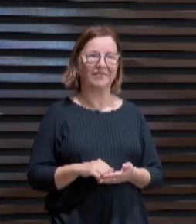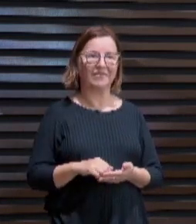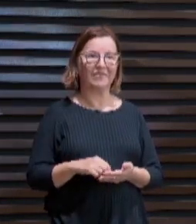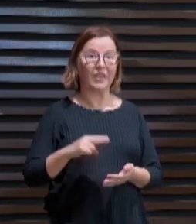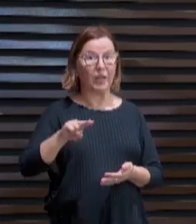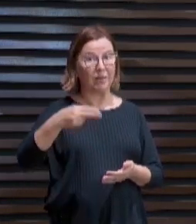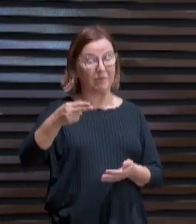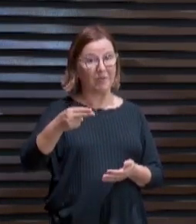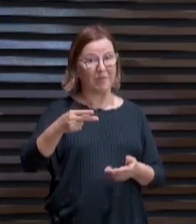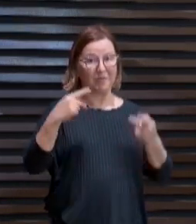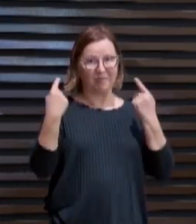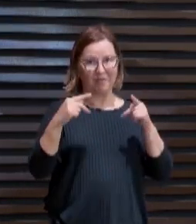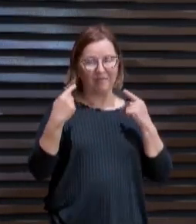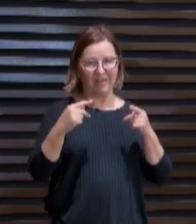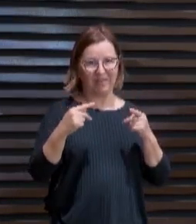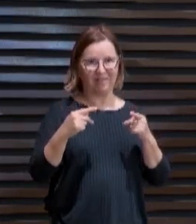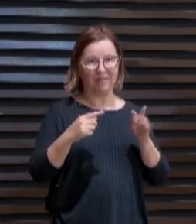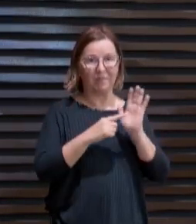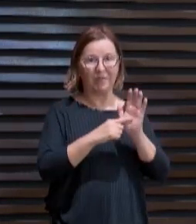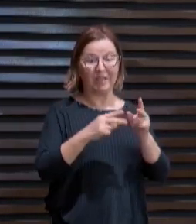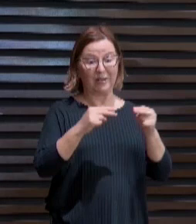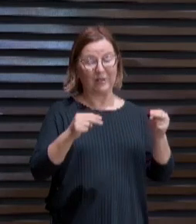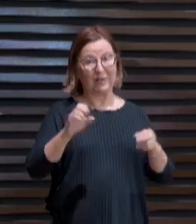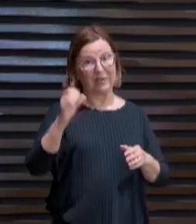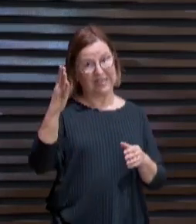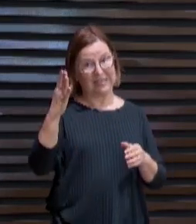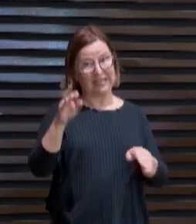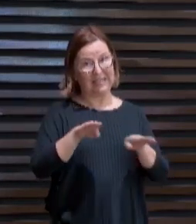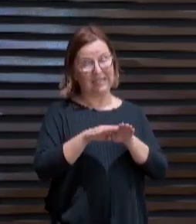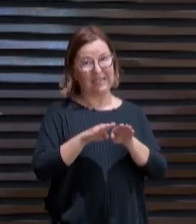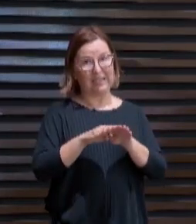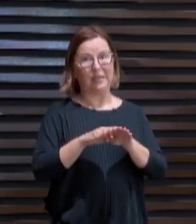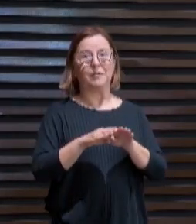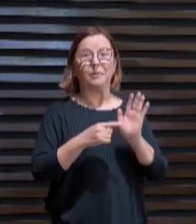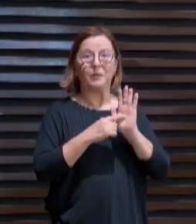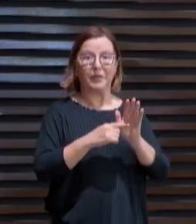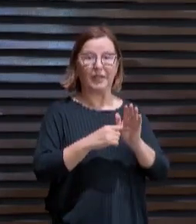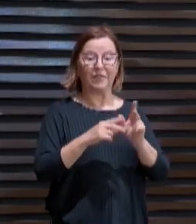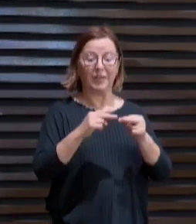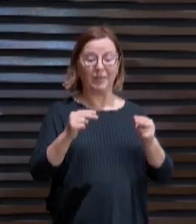na sequência, ou que já estavam acontecendo, e para fatos futuros. Pense nos seus bens.